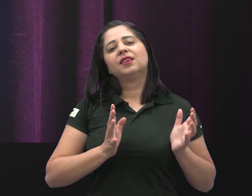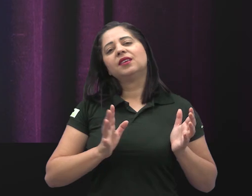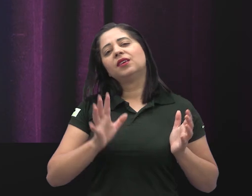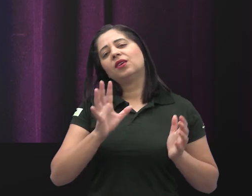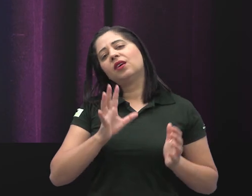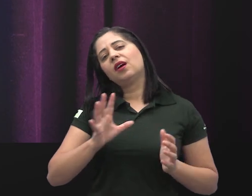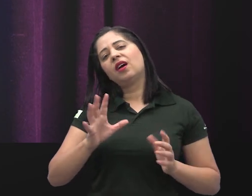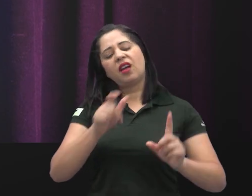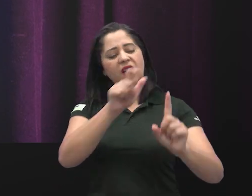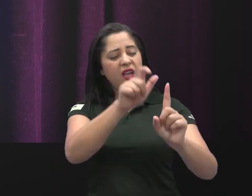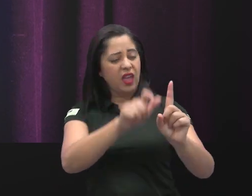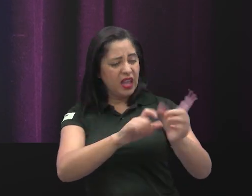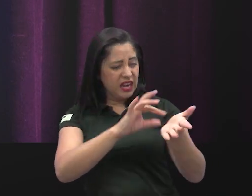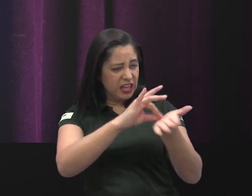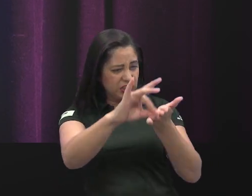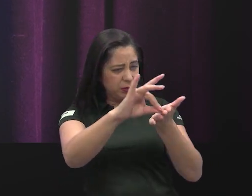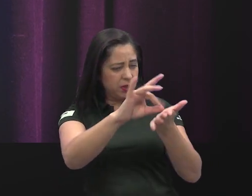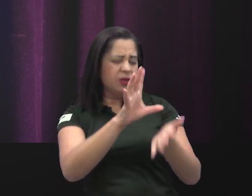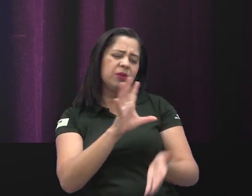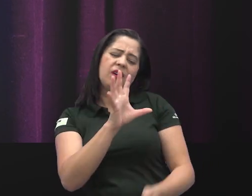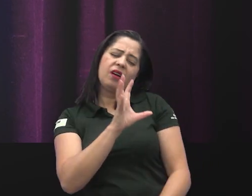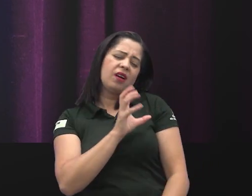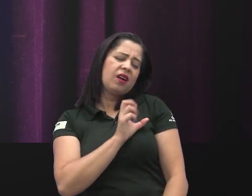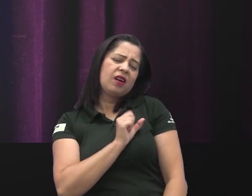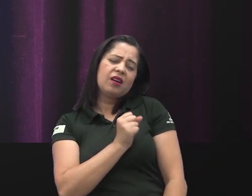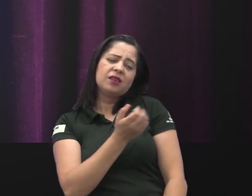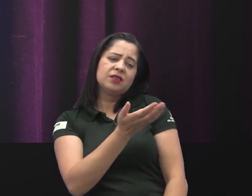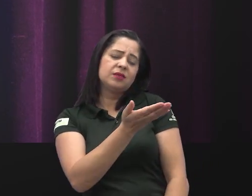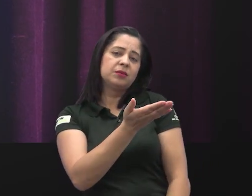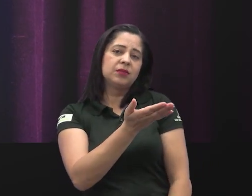que devo amar um inimigo odiado.